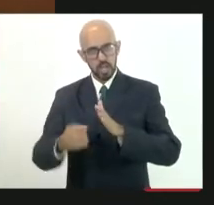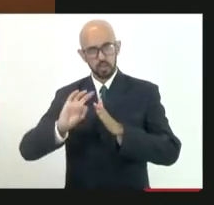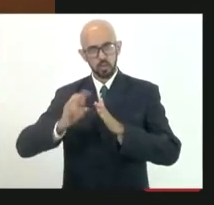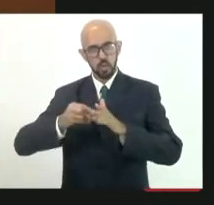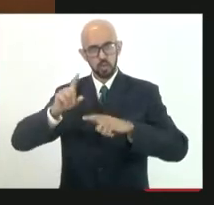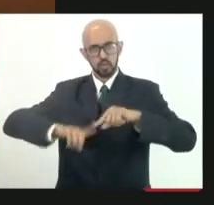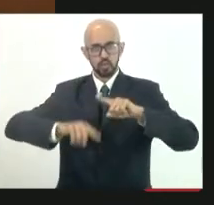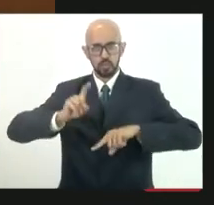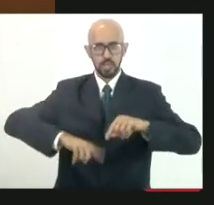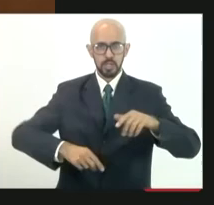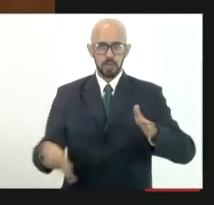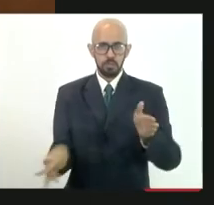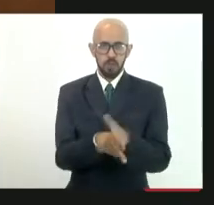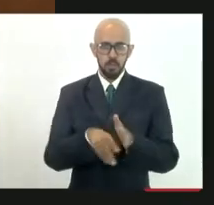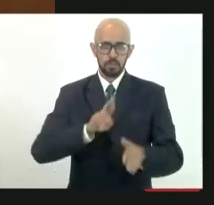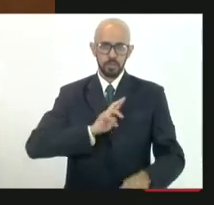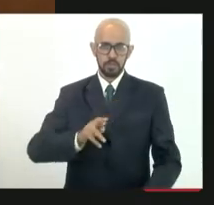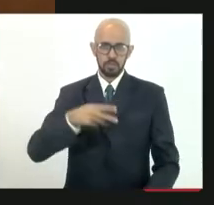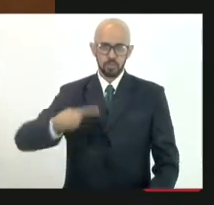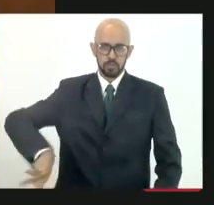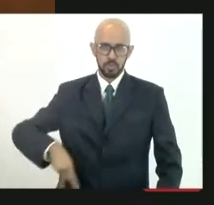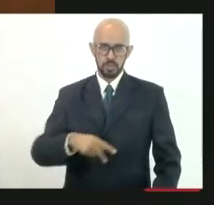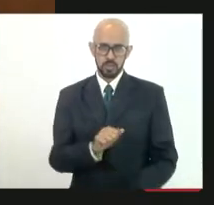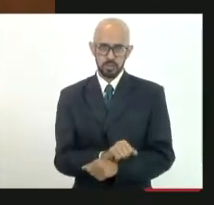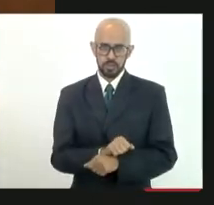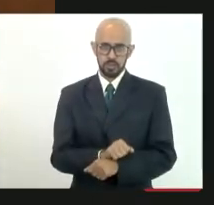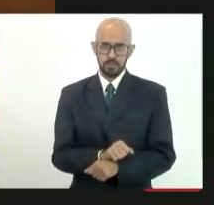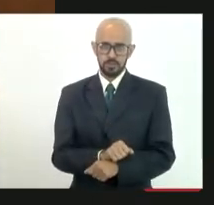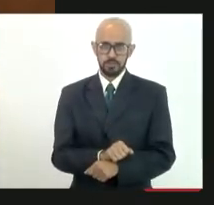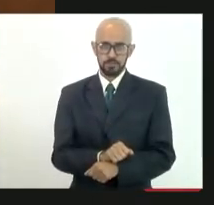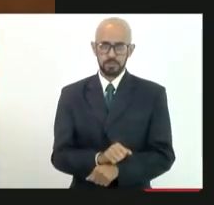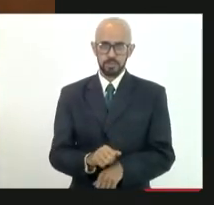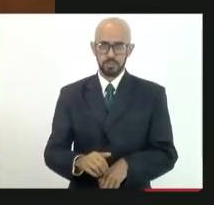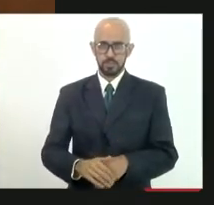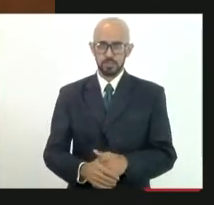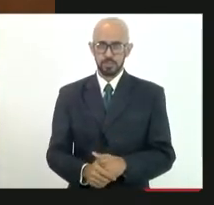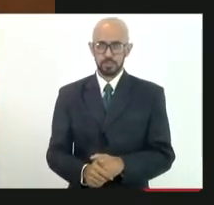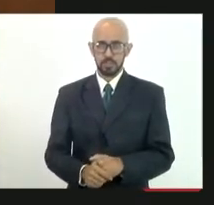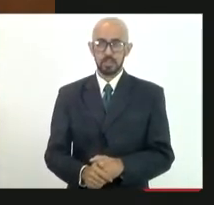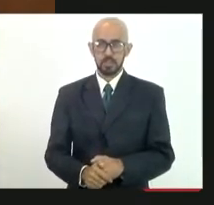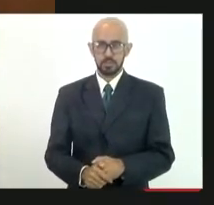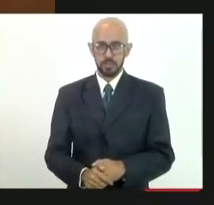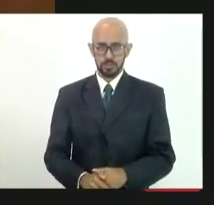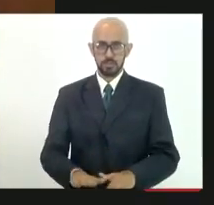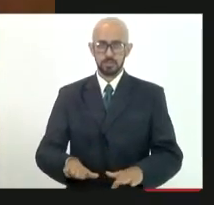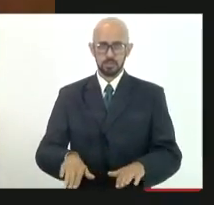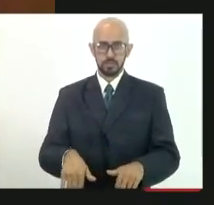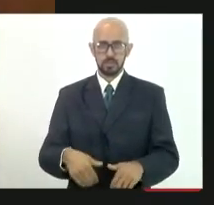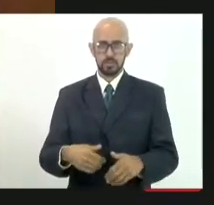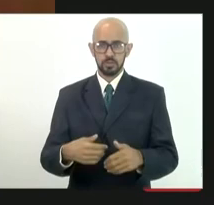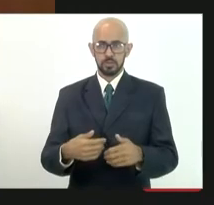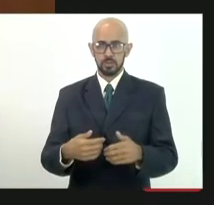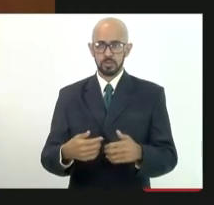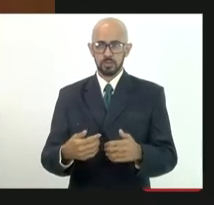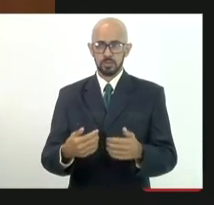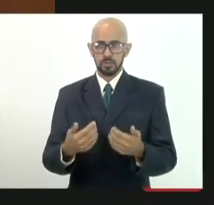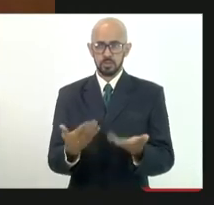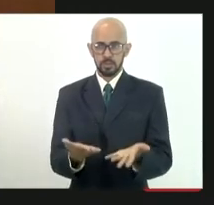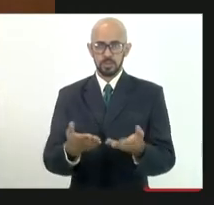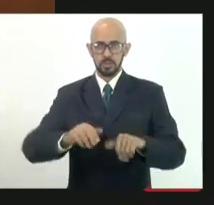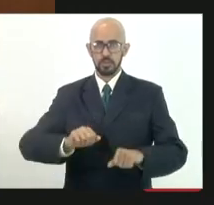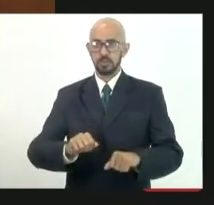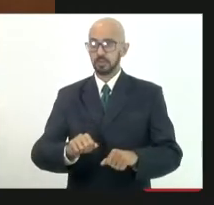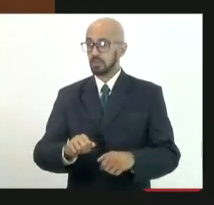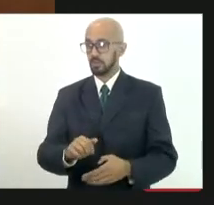todos os símbolos que retratassem ali a religião professada naquele templo por aquela comunidade religiosa. Enfim,